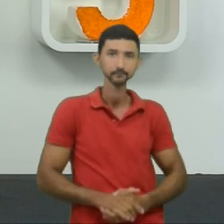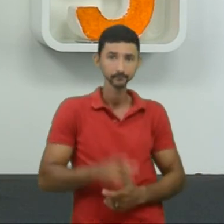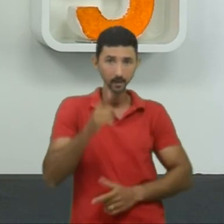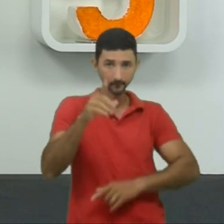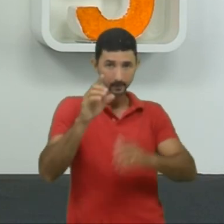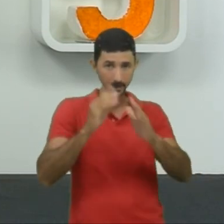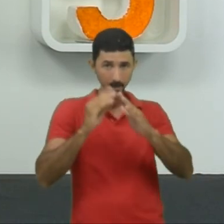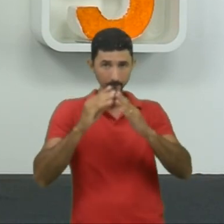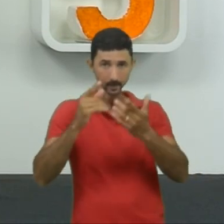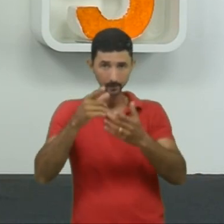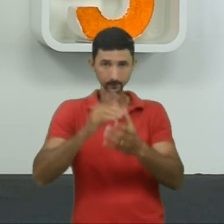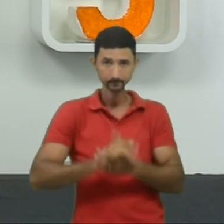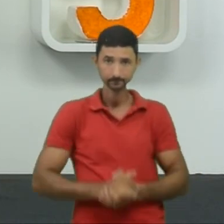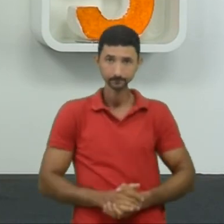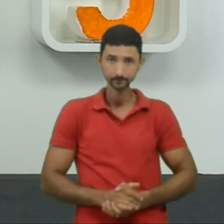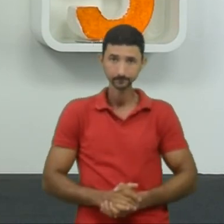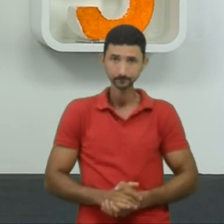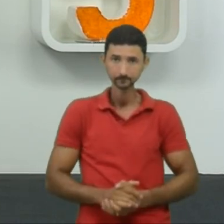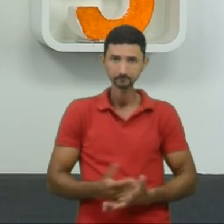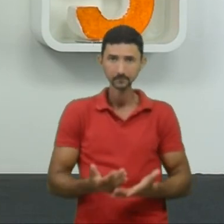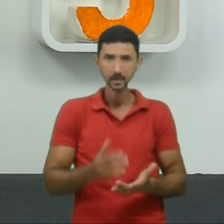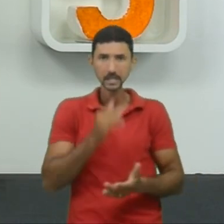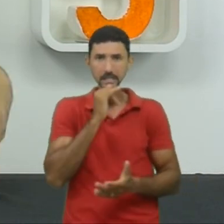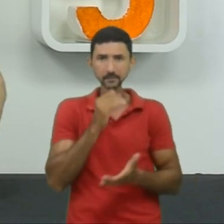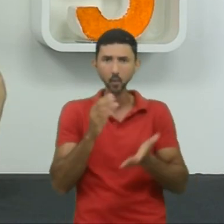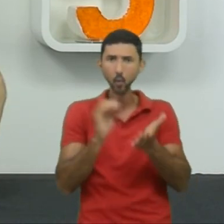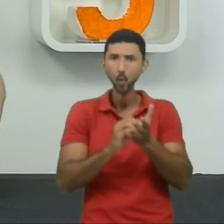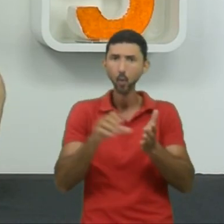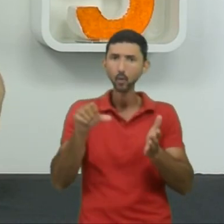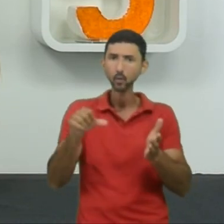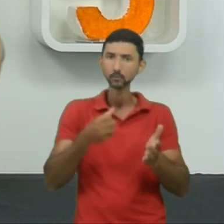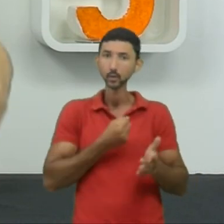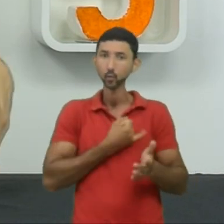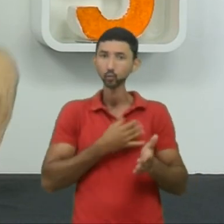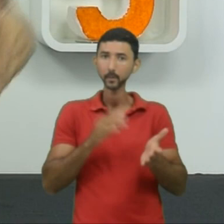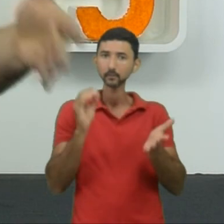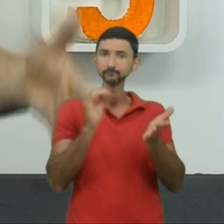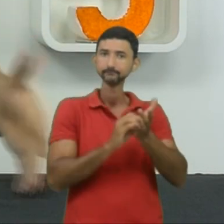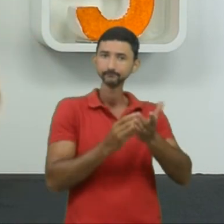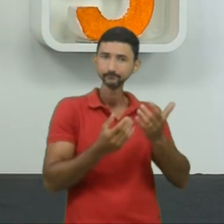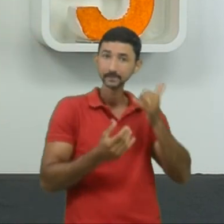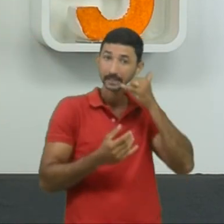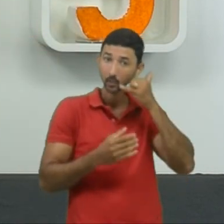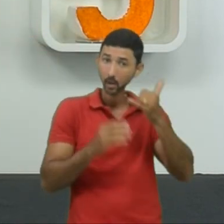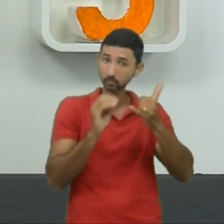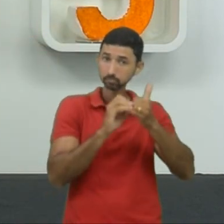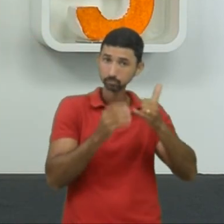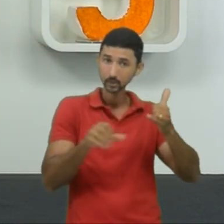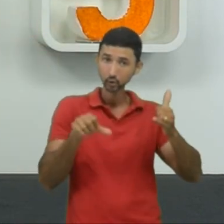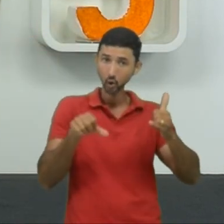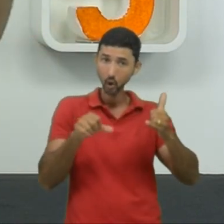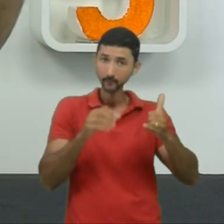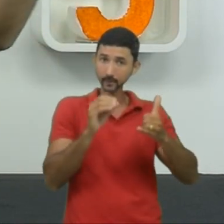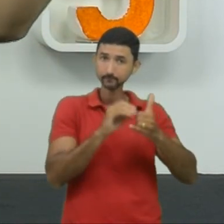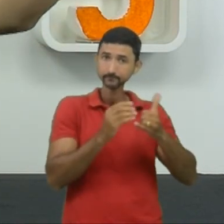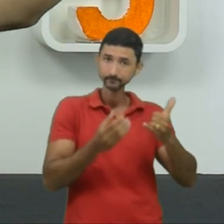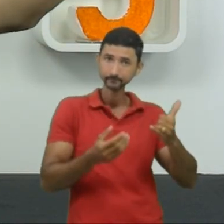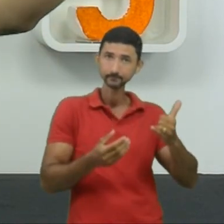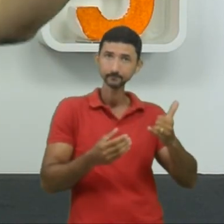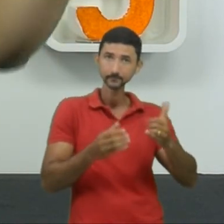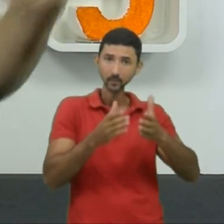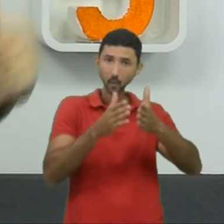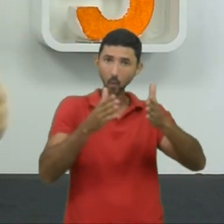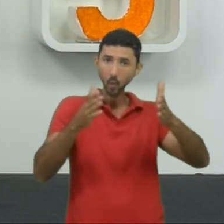você, certo? Você colocou mais um algarismo para multiplicar a disposição, ou seja, era essa quantidade, ficou